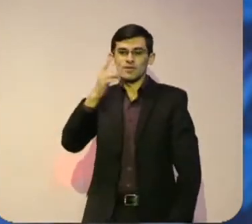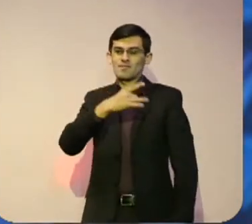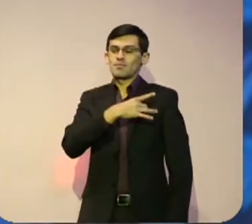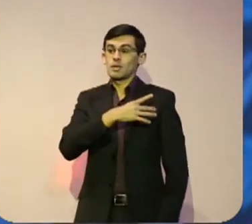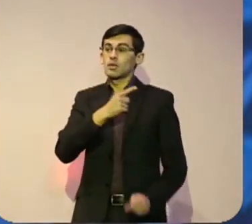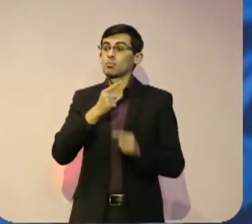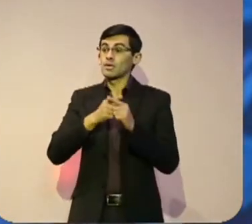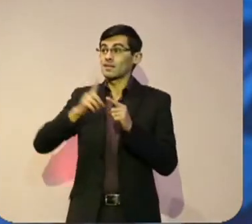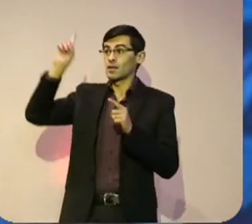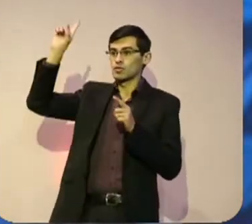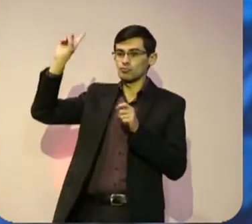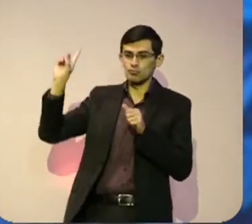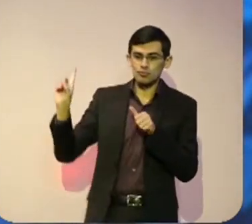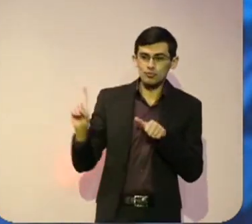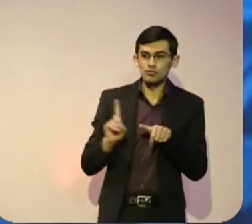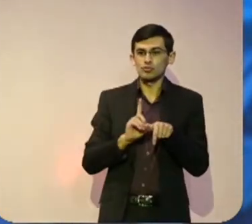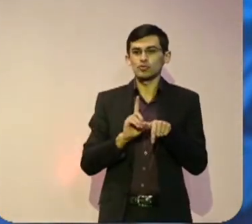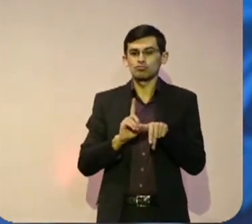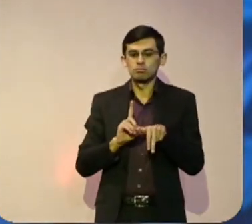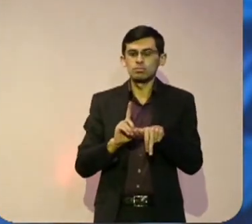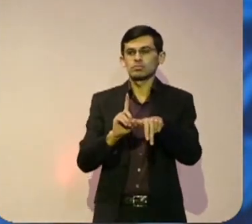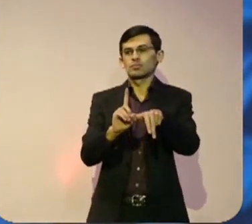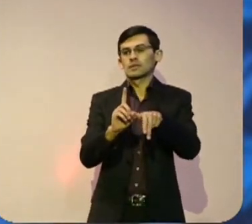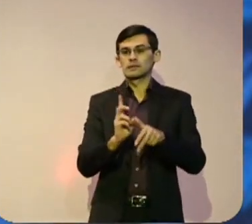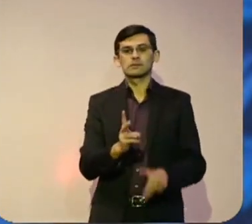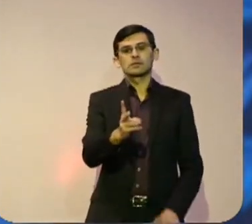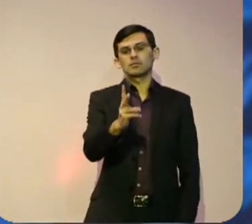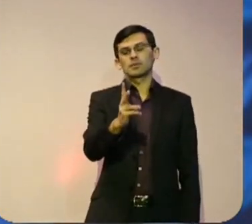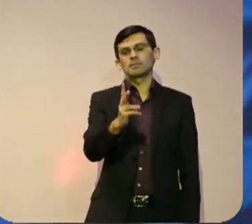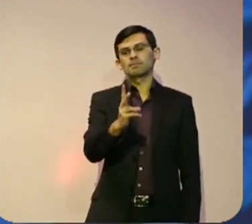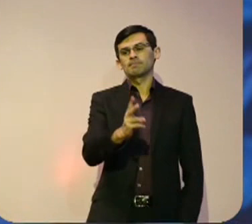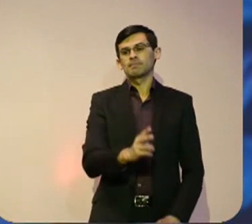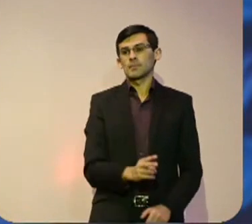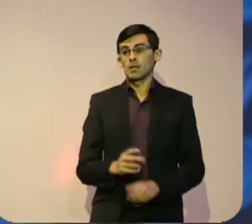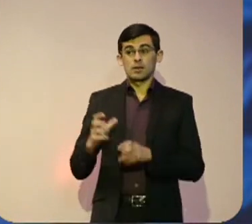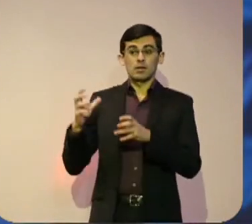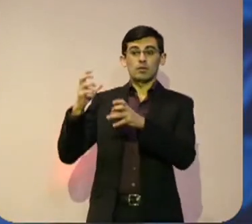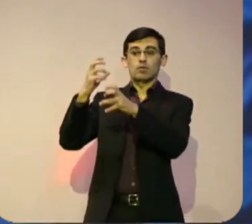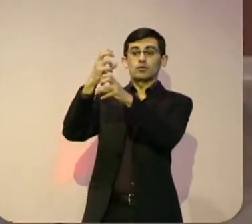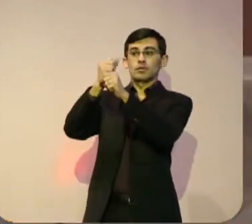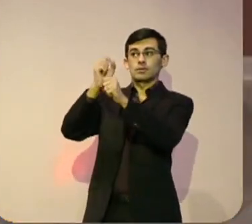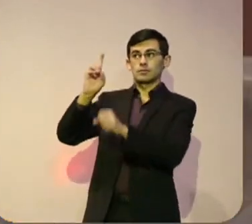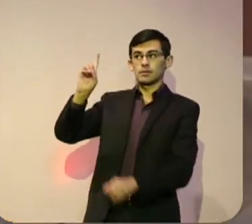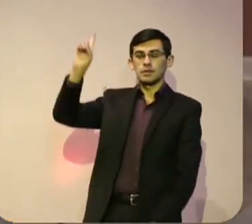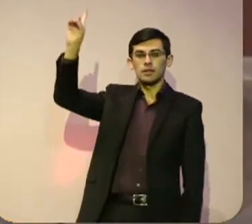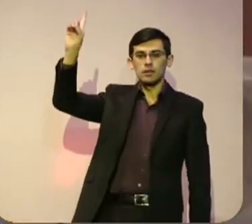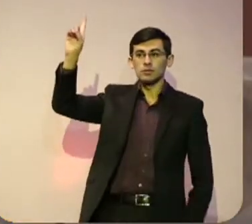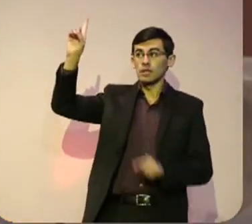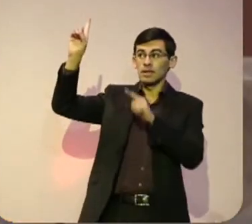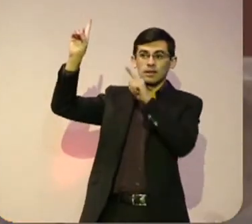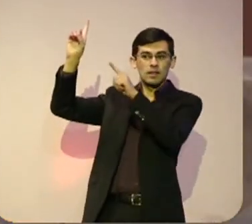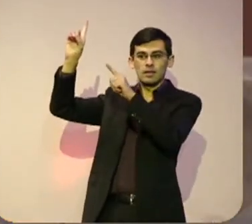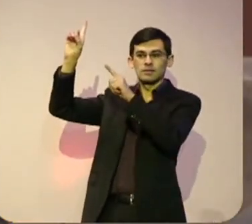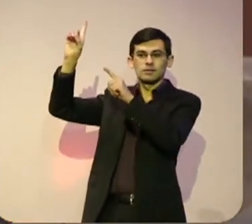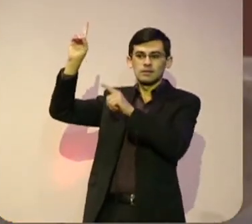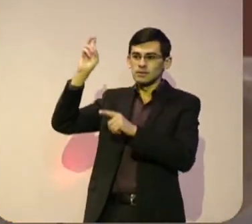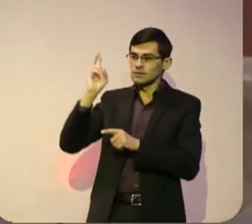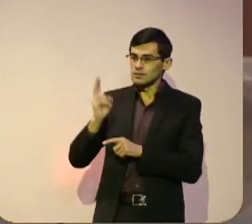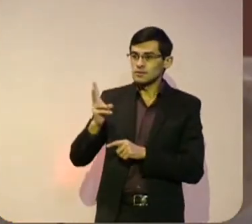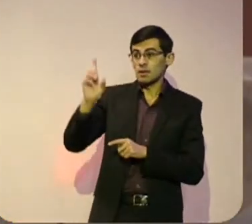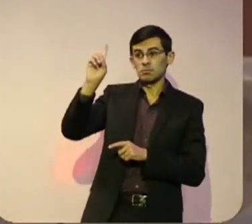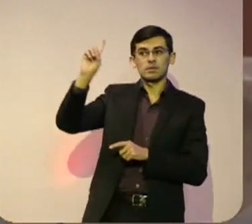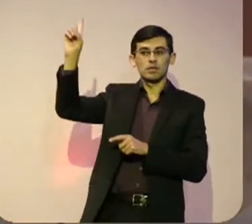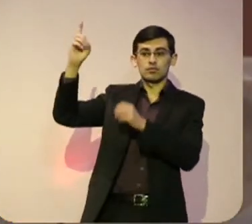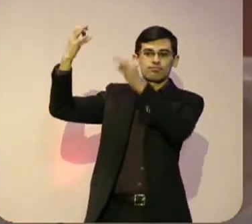Tu estás comigo. A confiança no Senhor, Ele permanece sendo